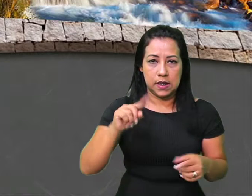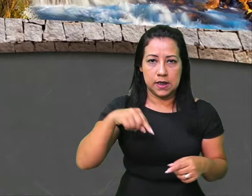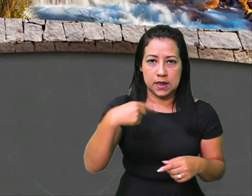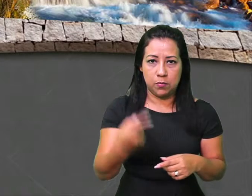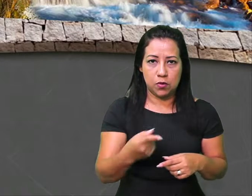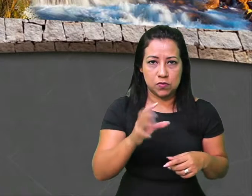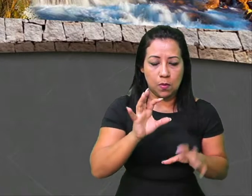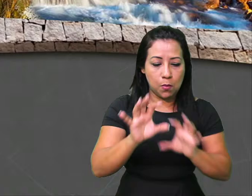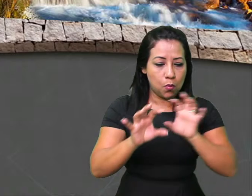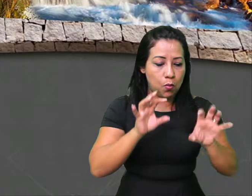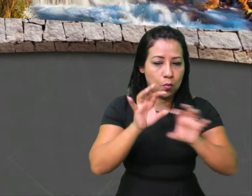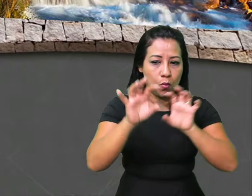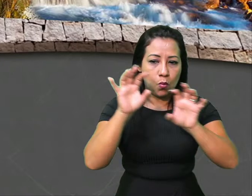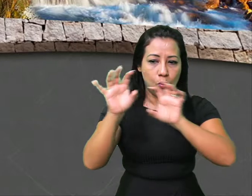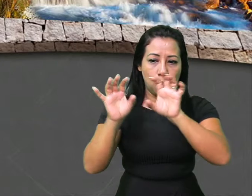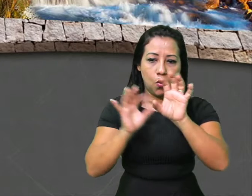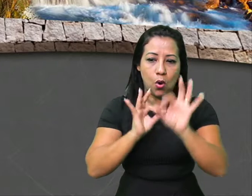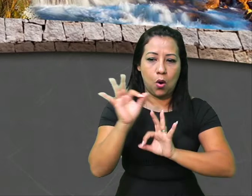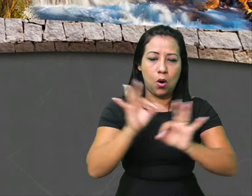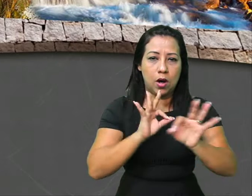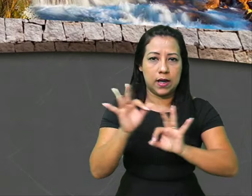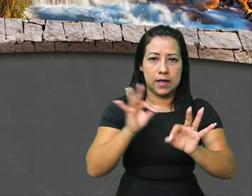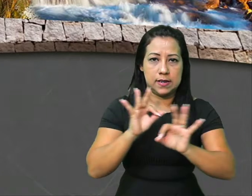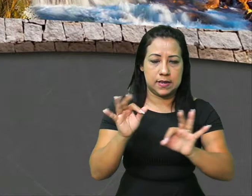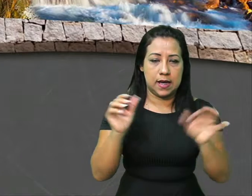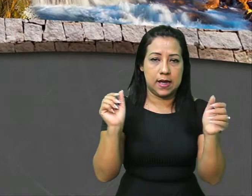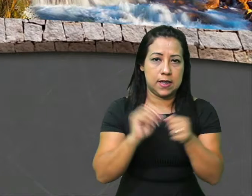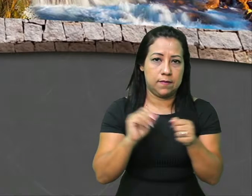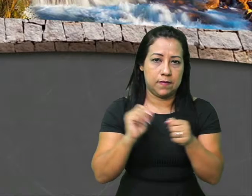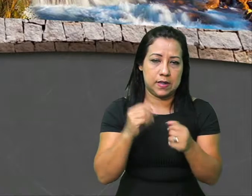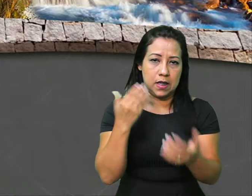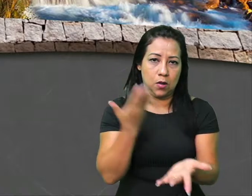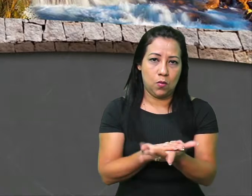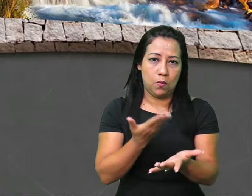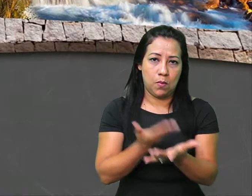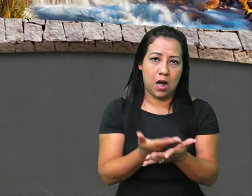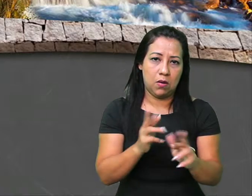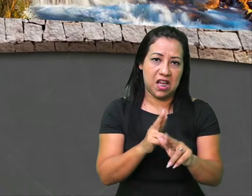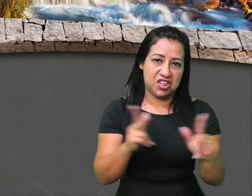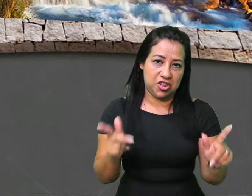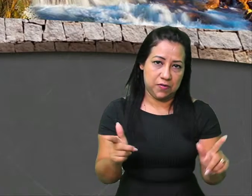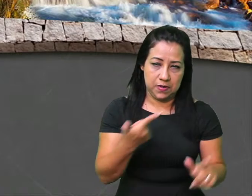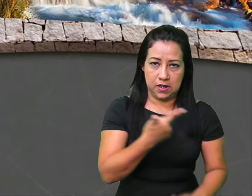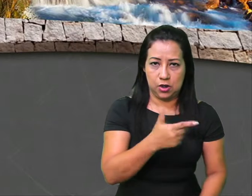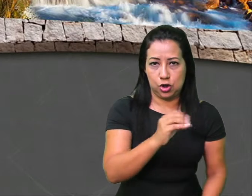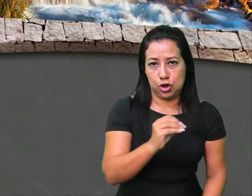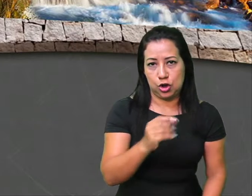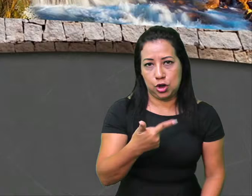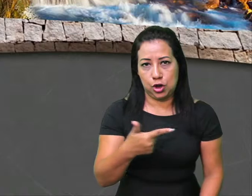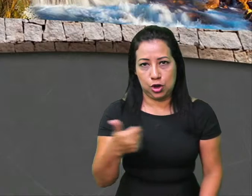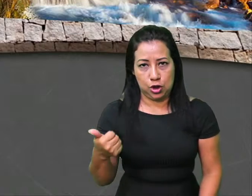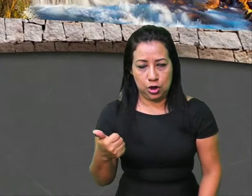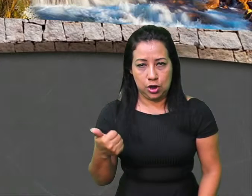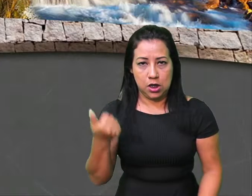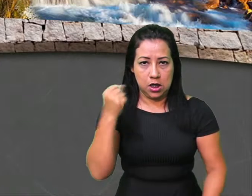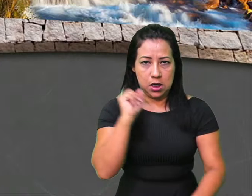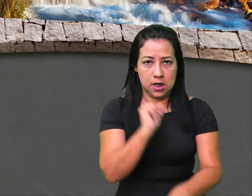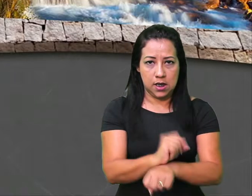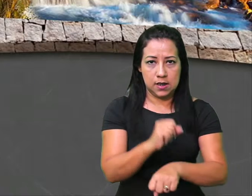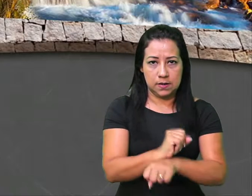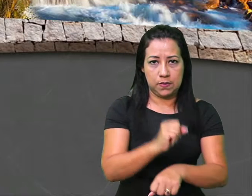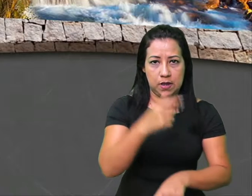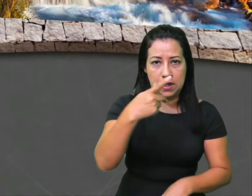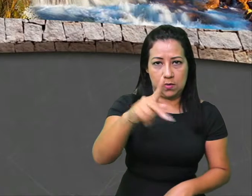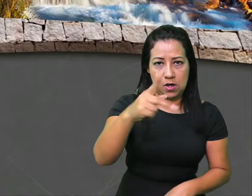Rondônia ao final de 2021. Aguardamos a sua imagem, a sua paisagem. Isso que nós estamos vendo